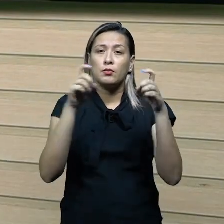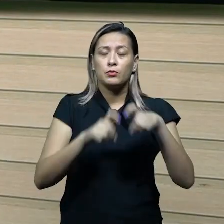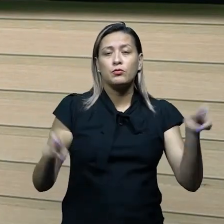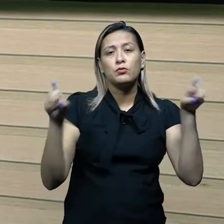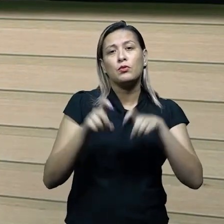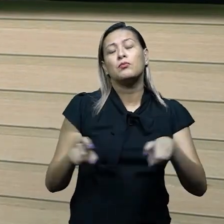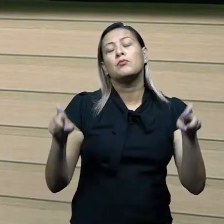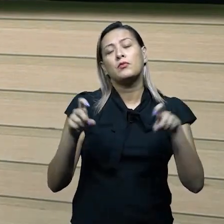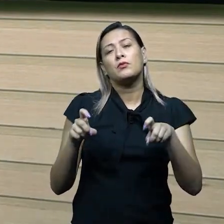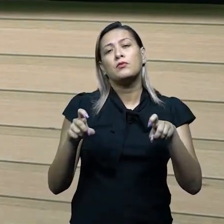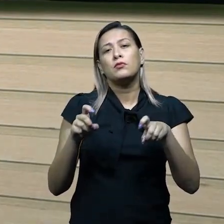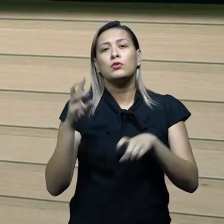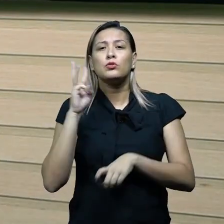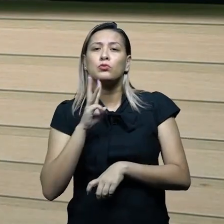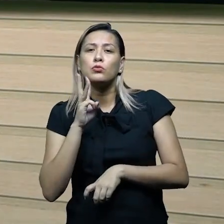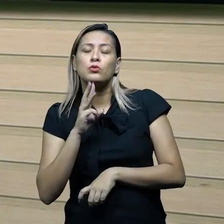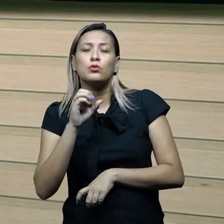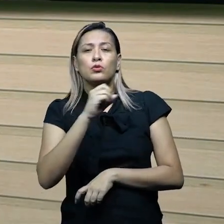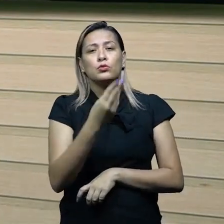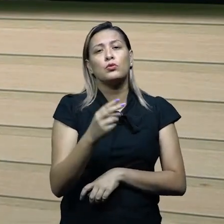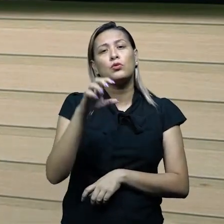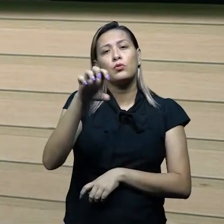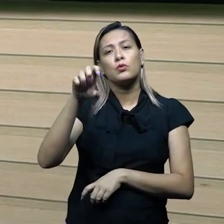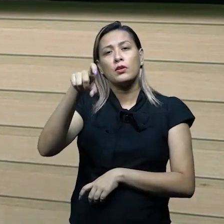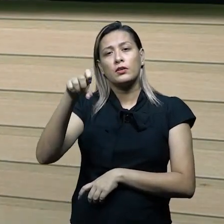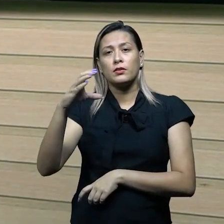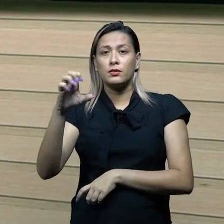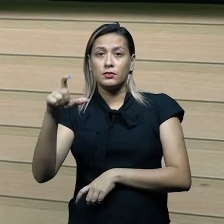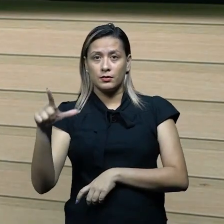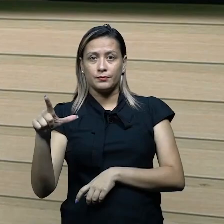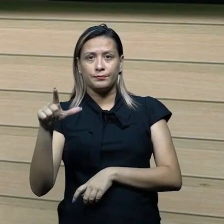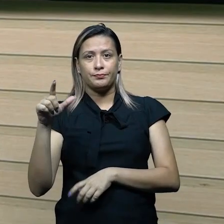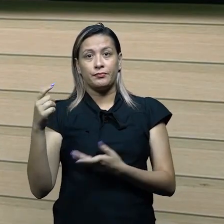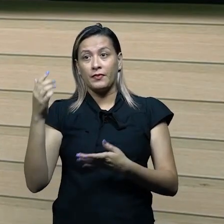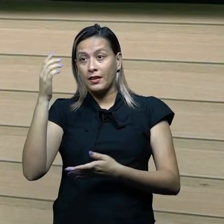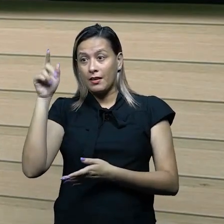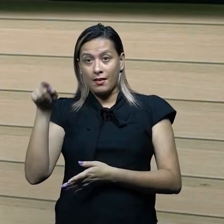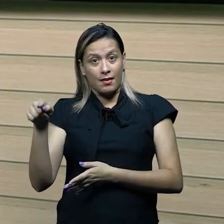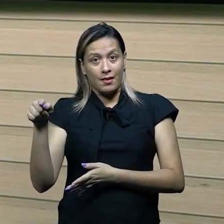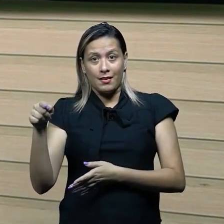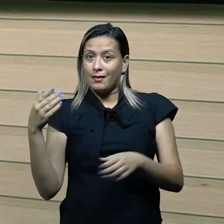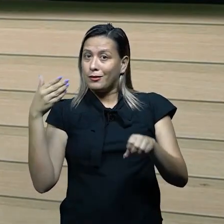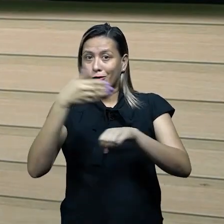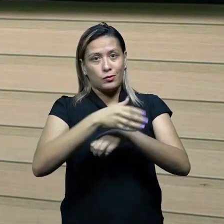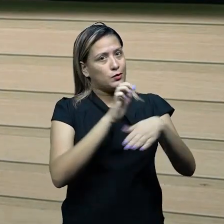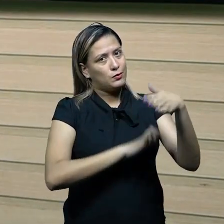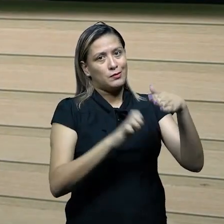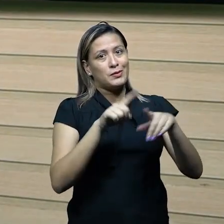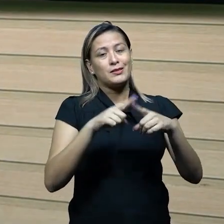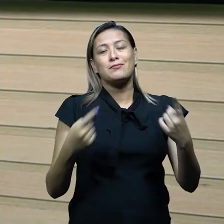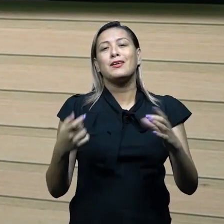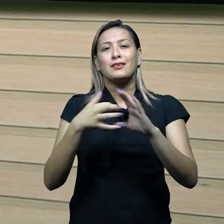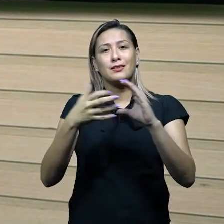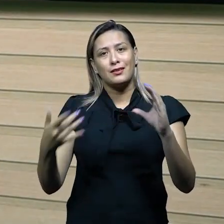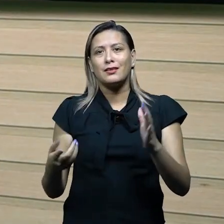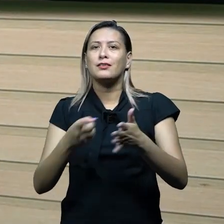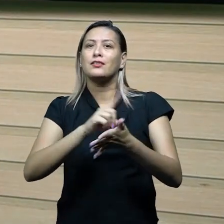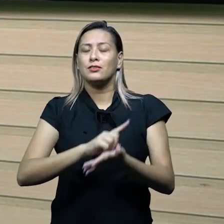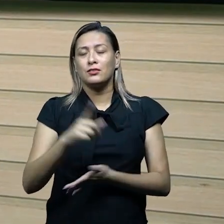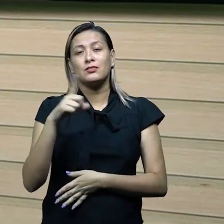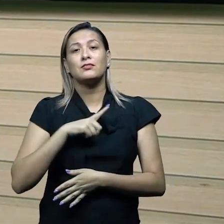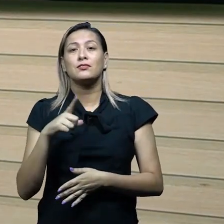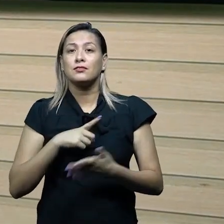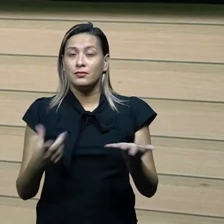esse profissional ainda nem entrou na minha empresa, mas eu já tracei o perfil que eu quero, ou seja, já comecei a cuidar antes mesmo dele